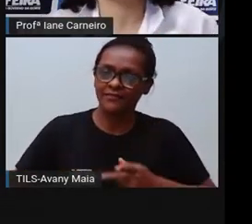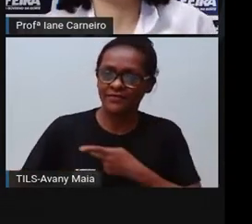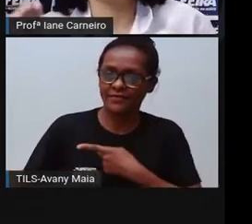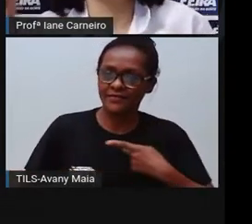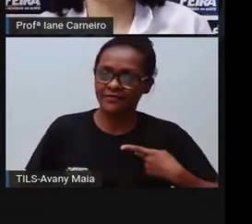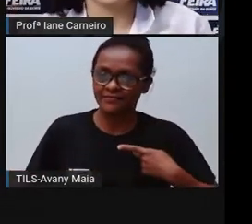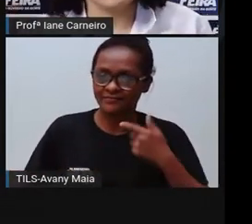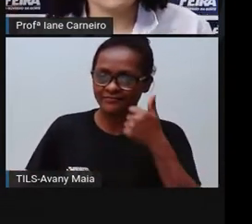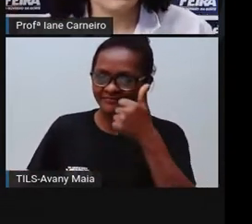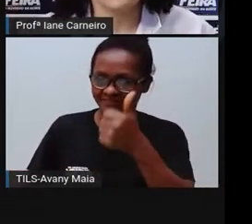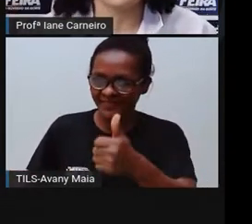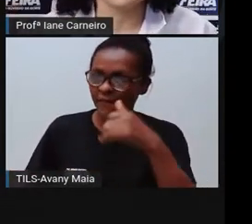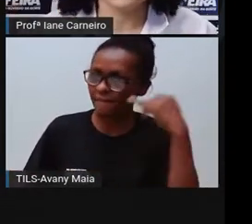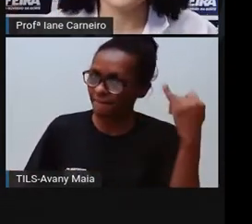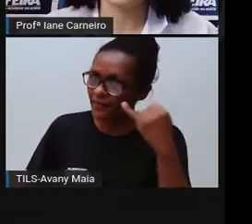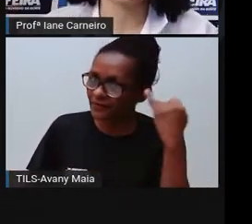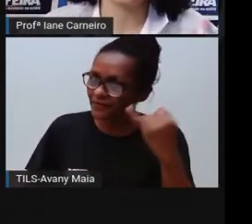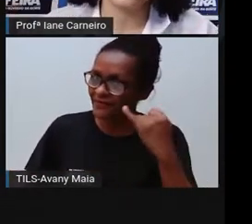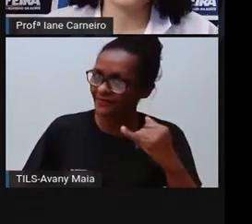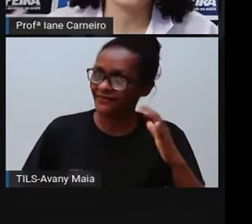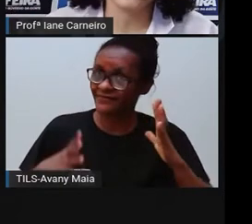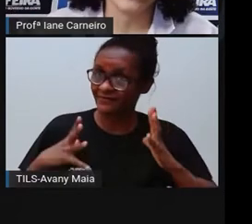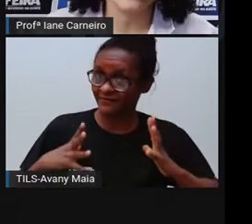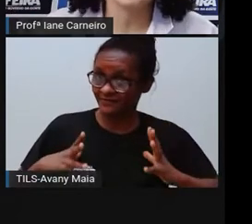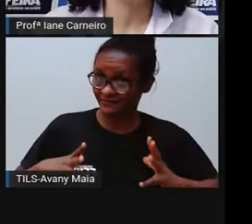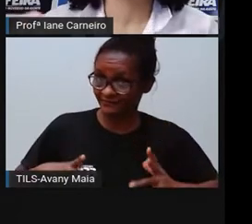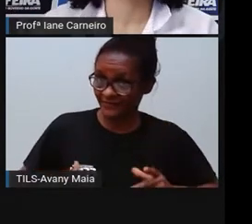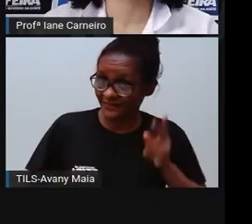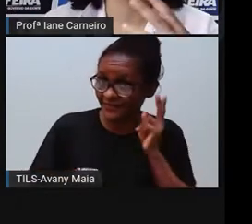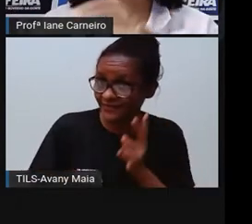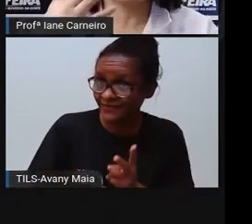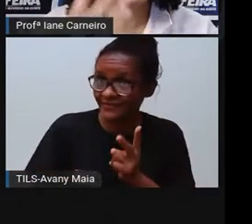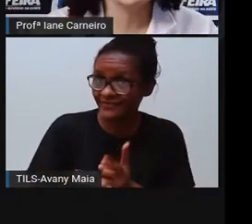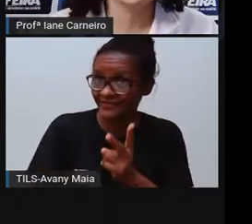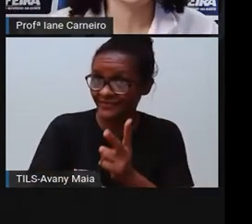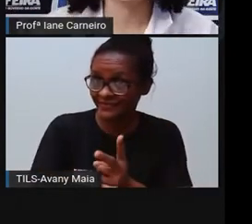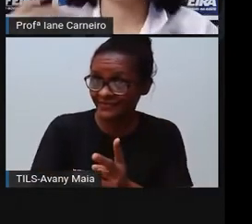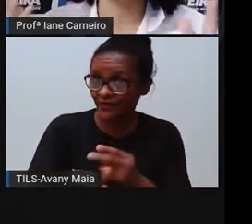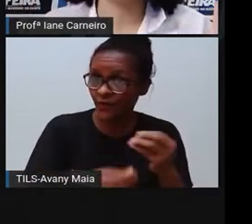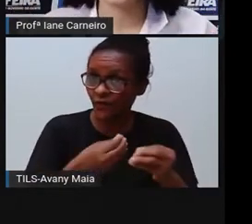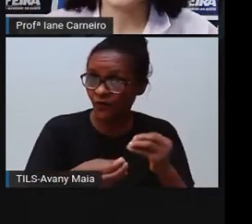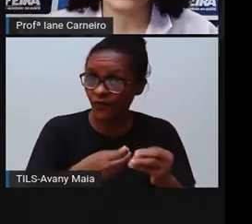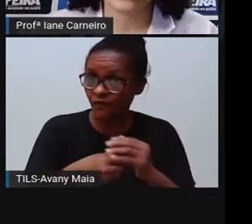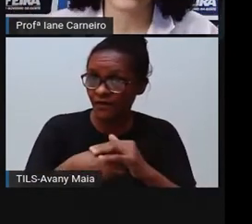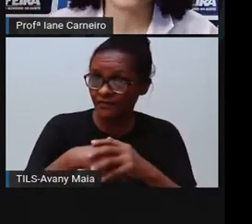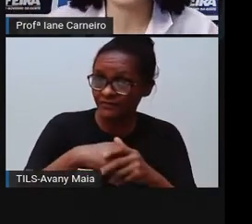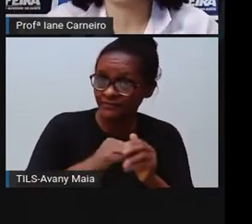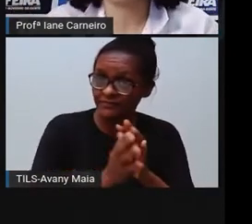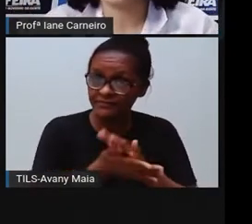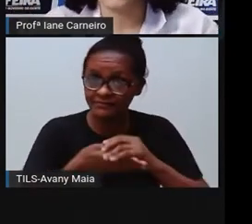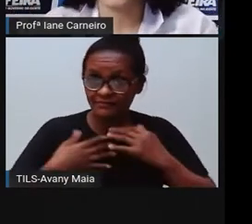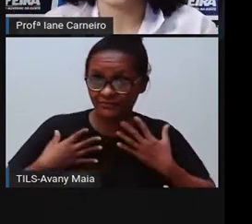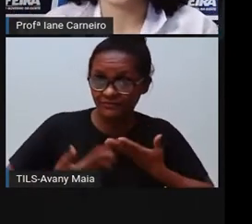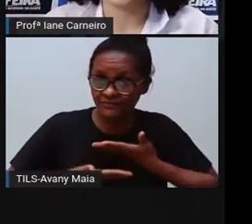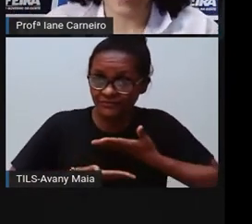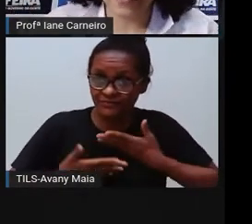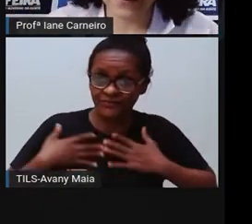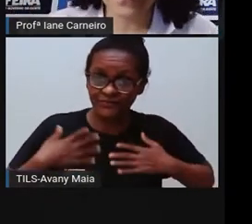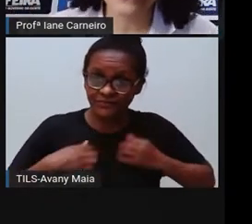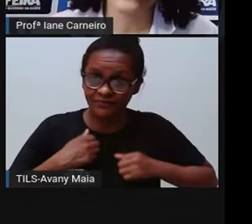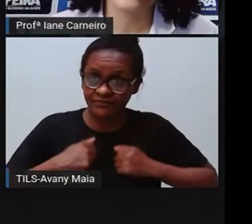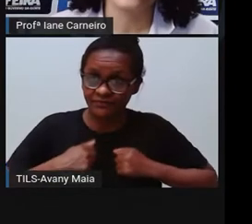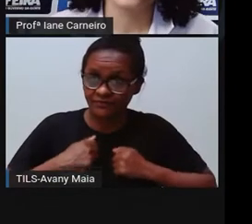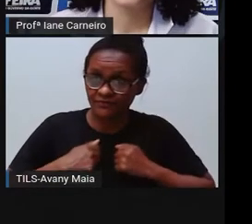é preciso ter higiene, né? E a gente tem higiene se limpando, tendo alguns cuidados com esse nosso corpinho, tá